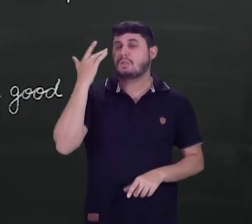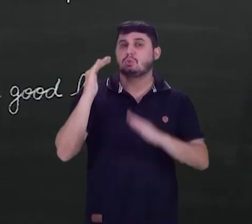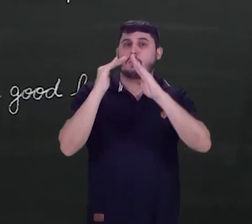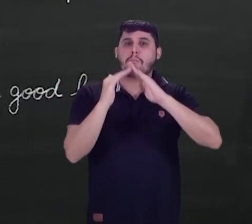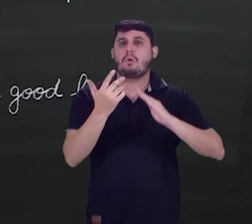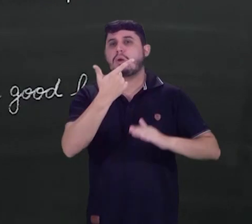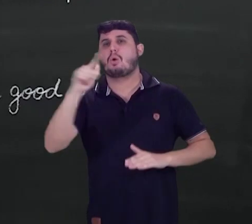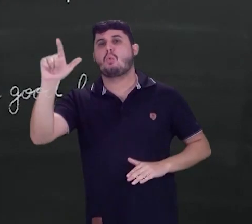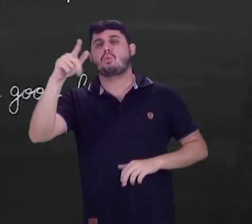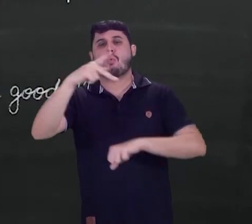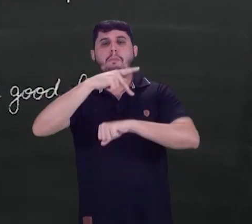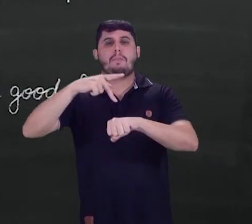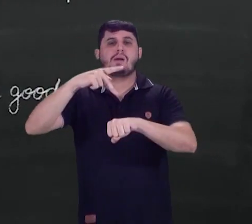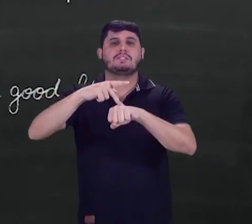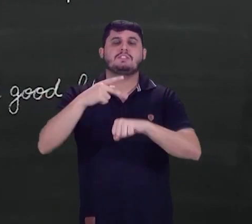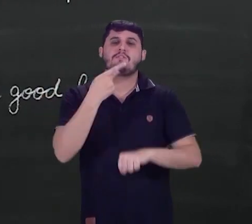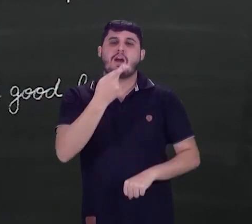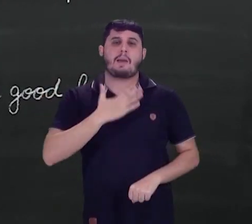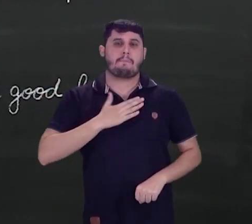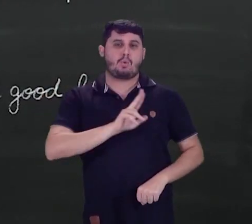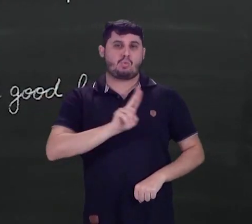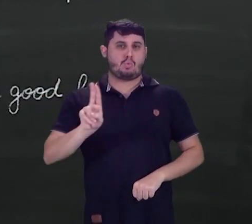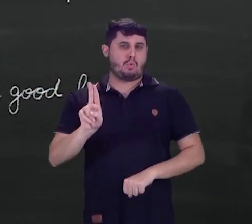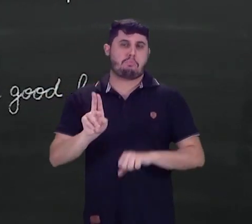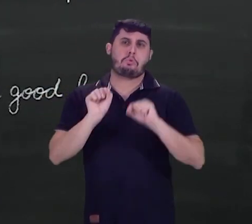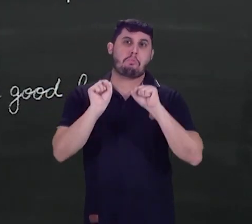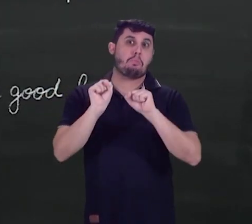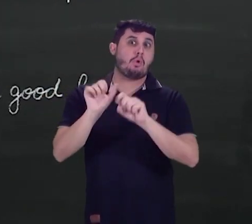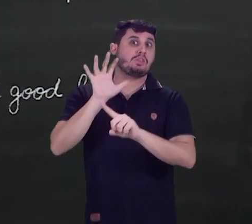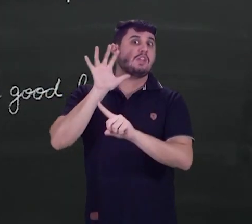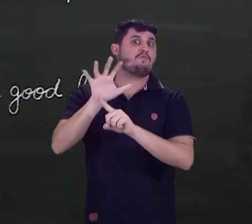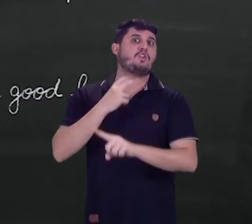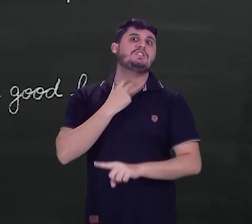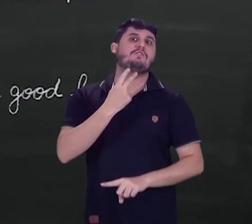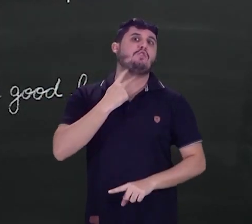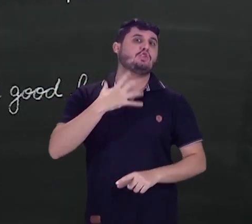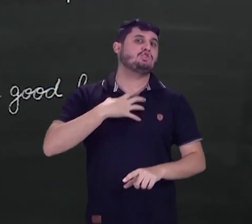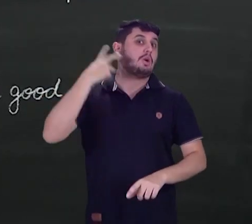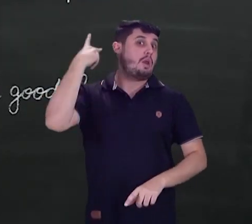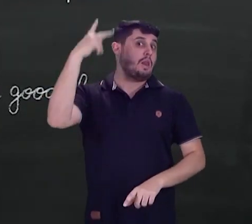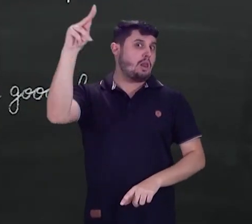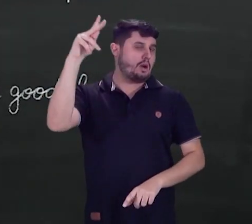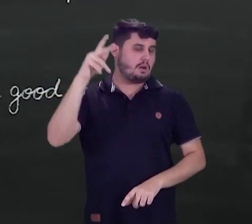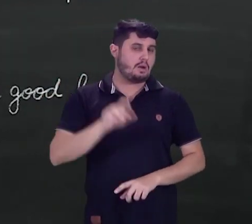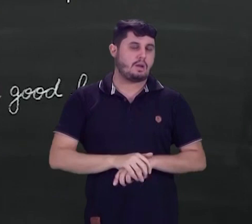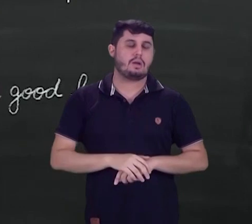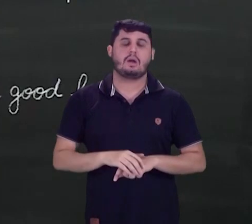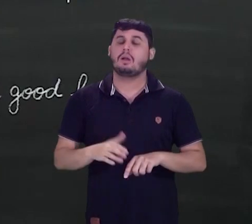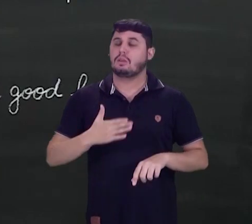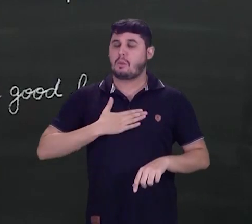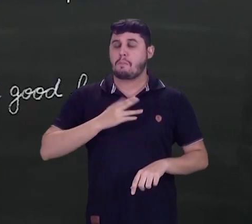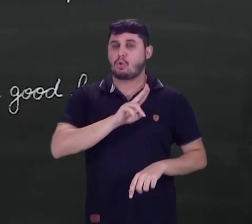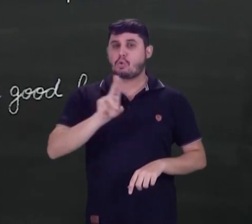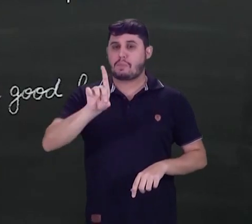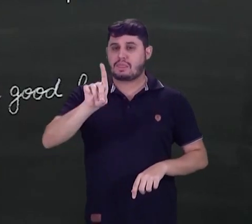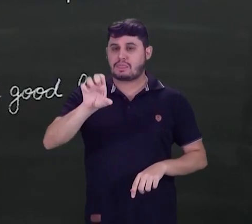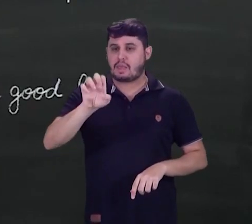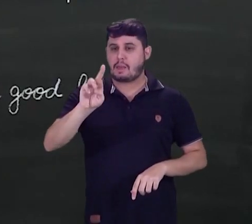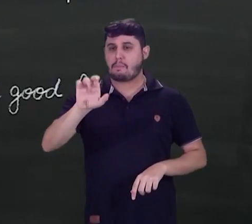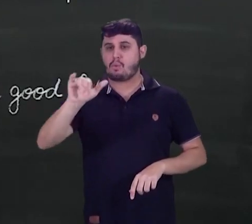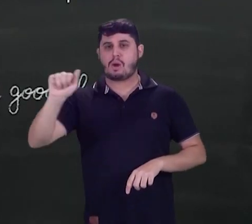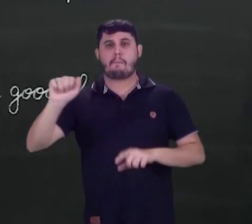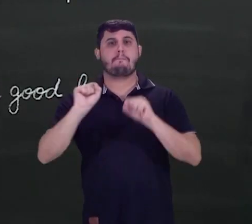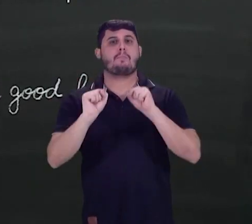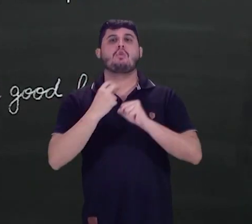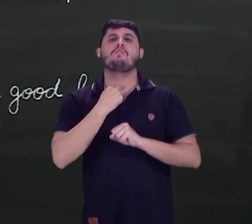país cite o meu nome, pode ser que haja uma leve influência de sotaque. E o meu Débora pode ser pronunciado